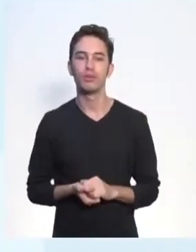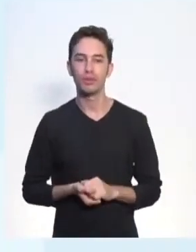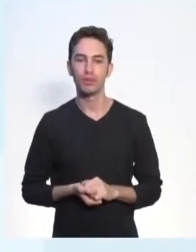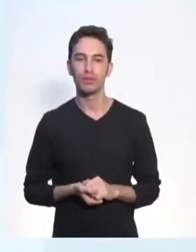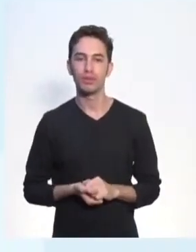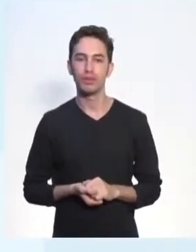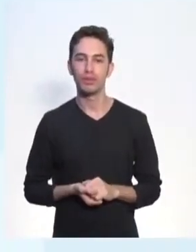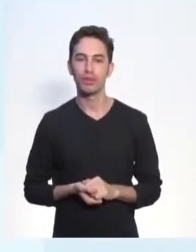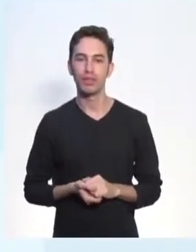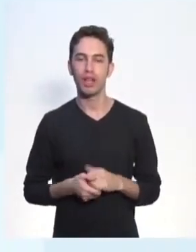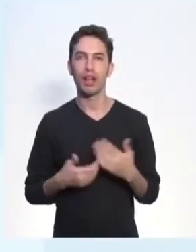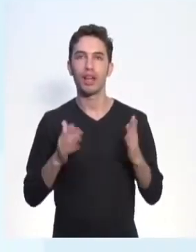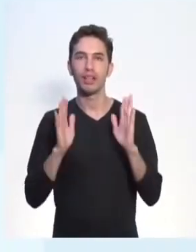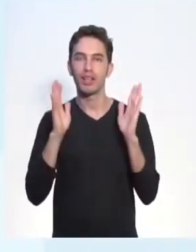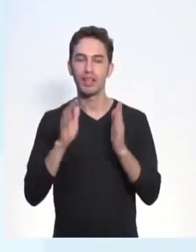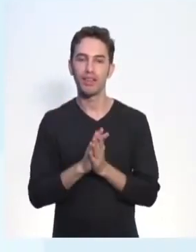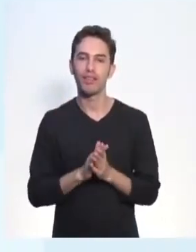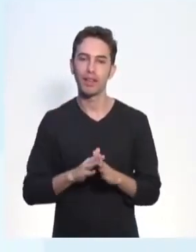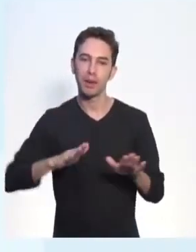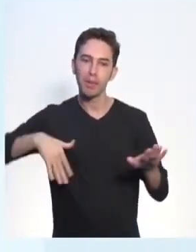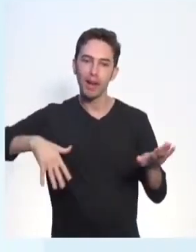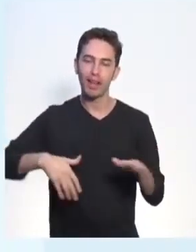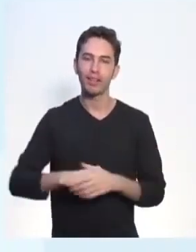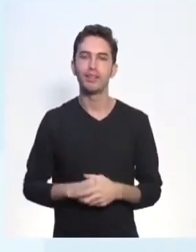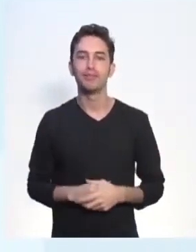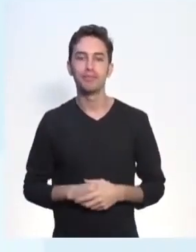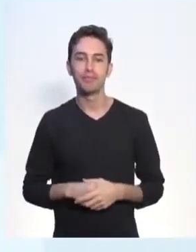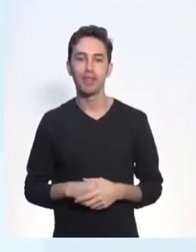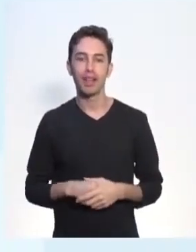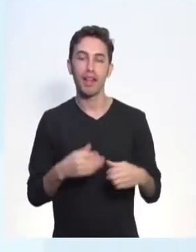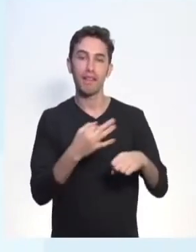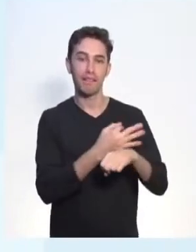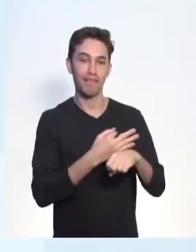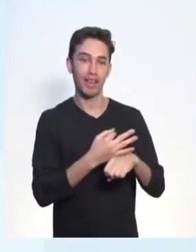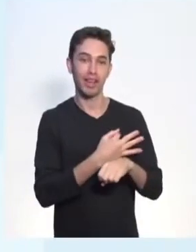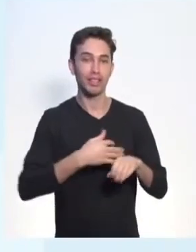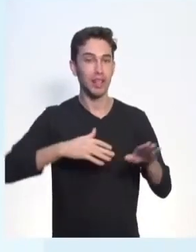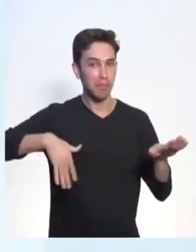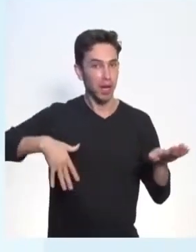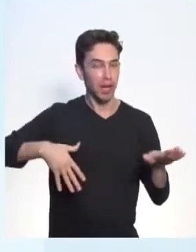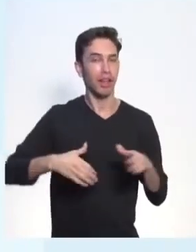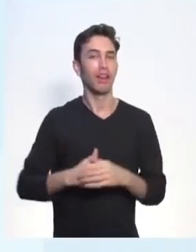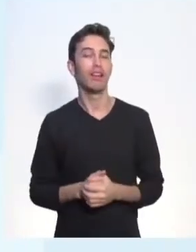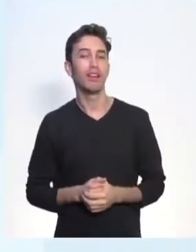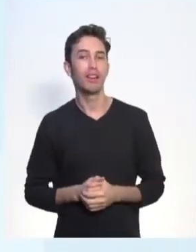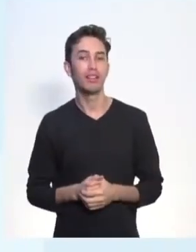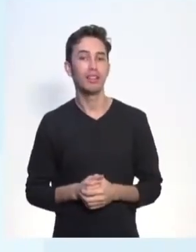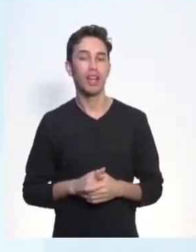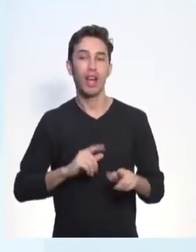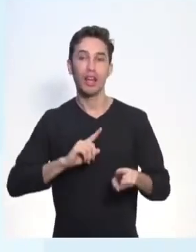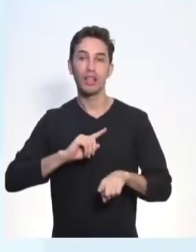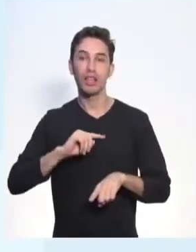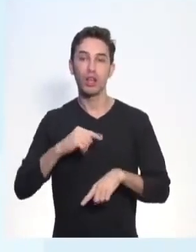Até que enfim, praia. Olha, achei uma legal aqui, ó. Férias na praia. E tem